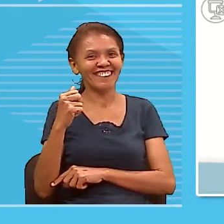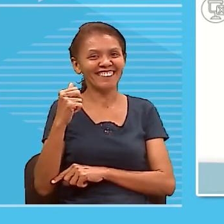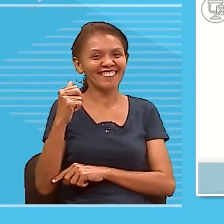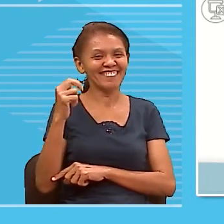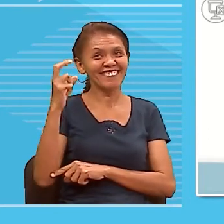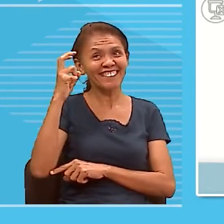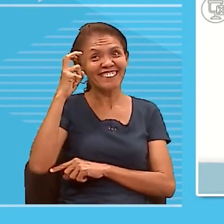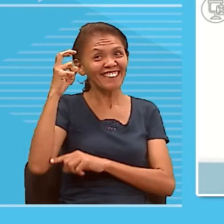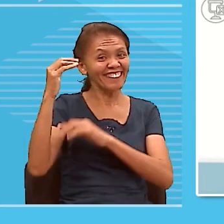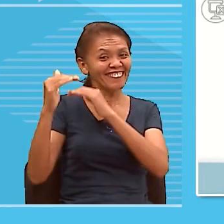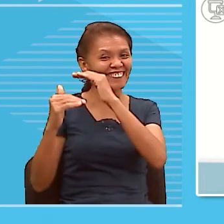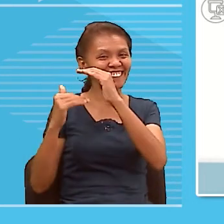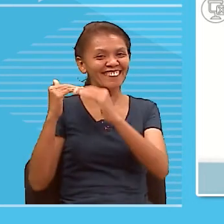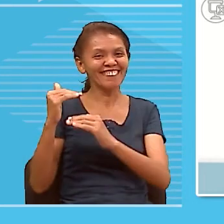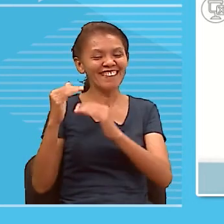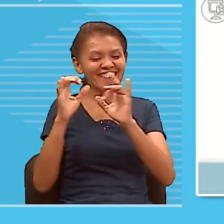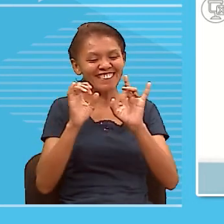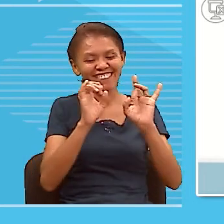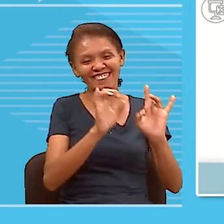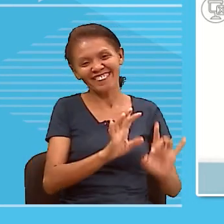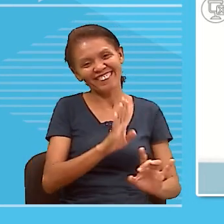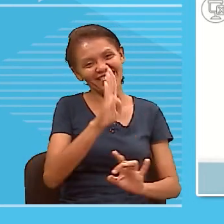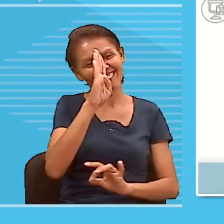ignorando o essencial